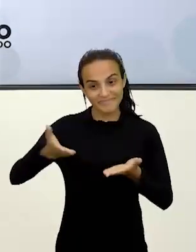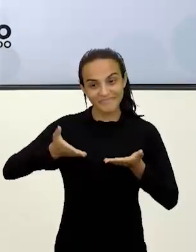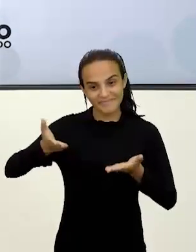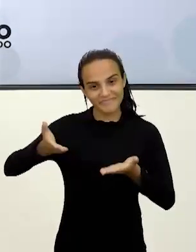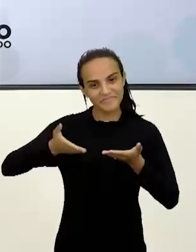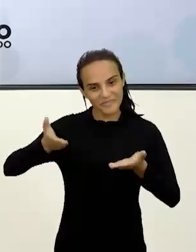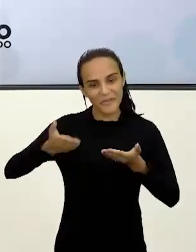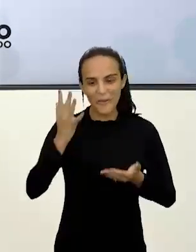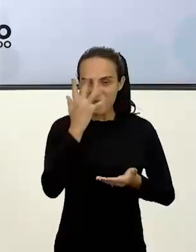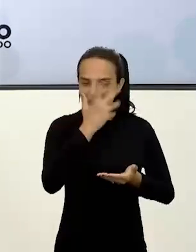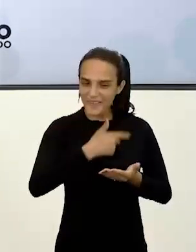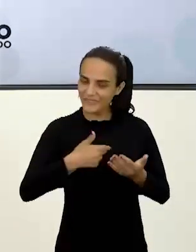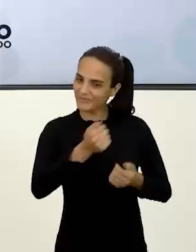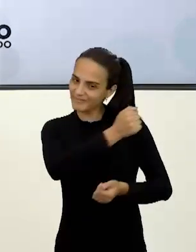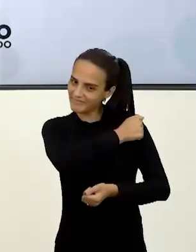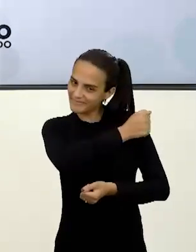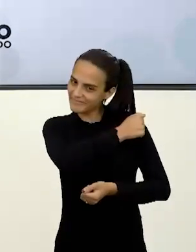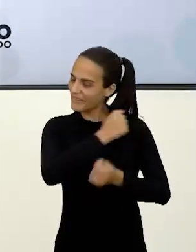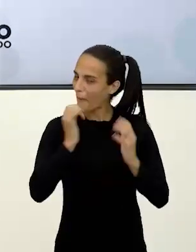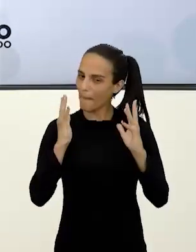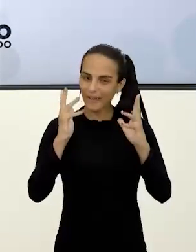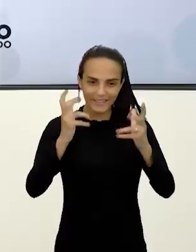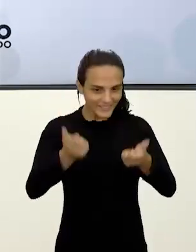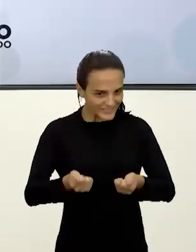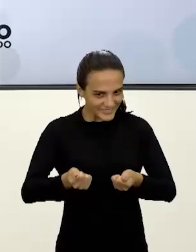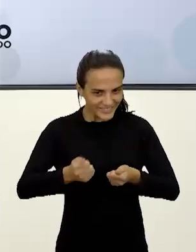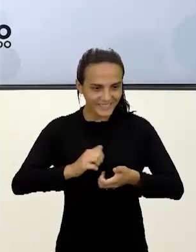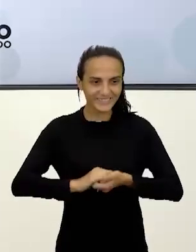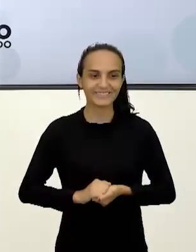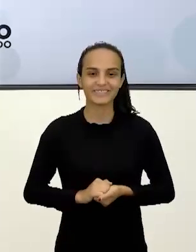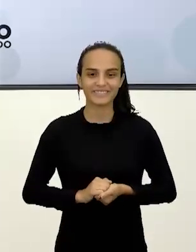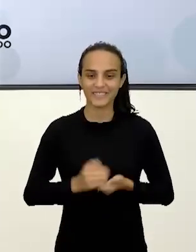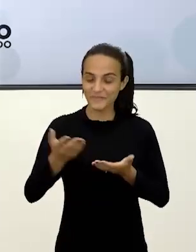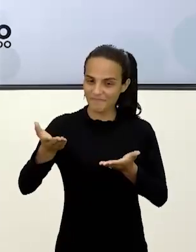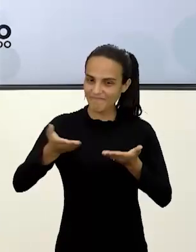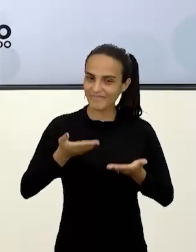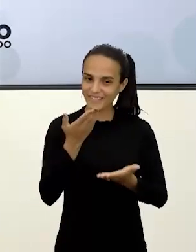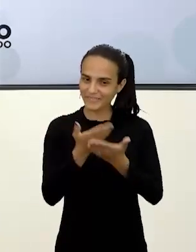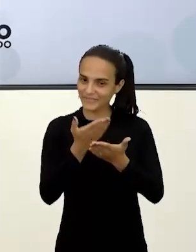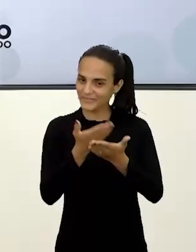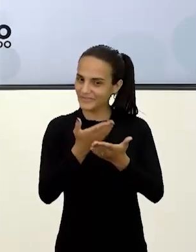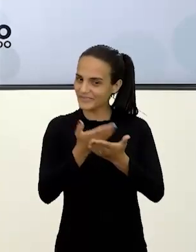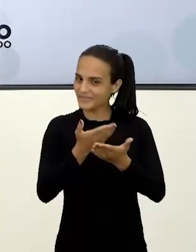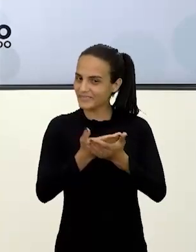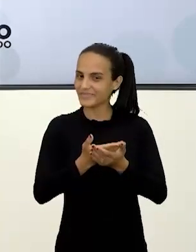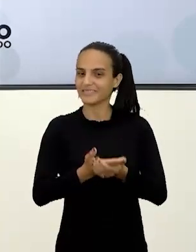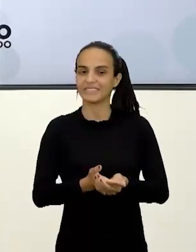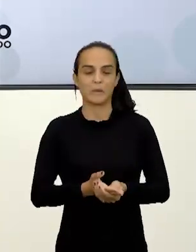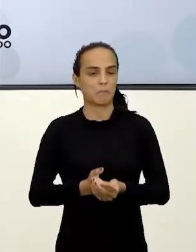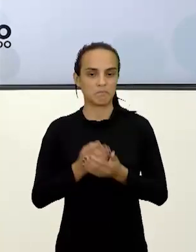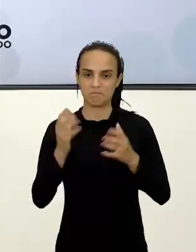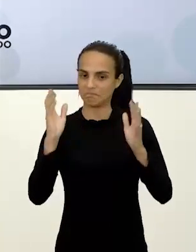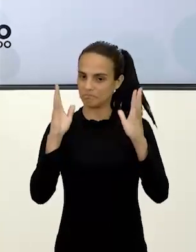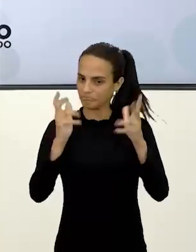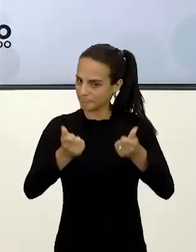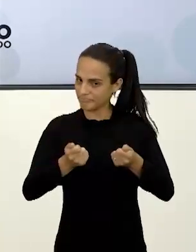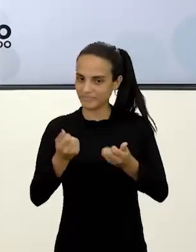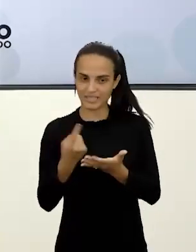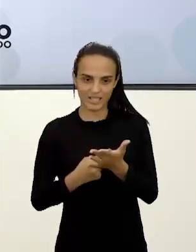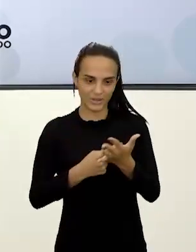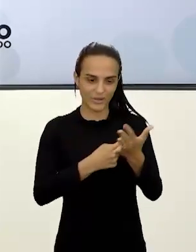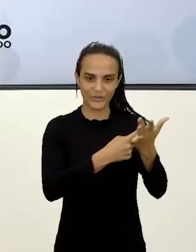Bem-vindos, meus lindos estudantes maravilhosos, sensuais. Estamos aqui para mais uma aula incrível de tecnologia e hoje queremos o